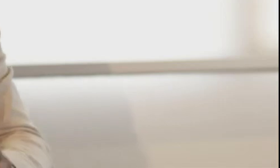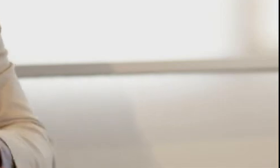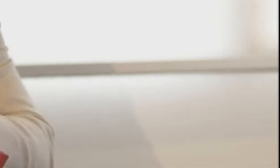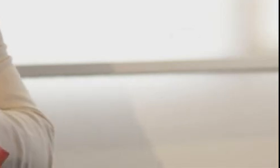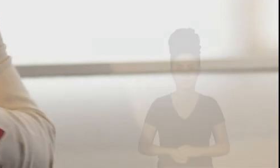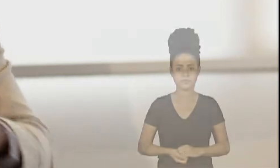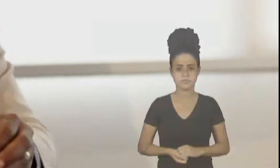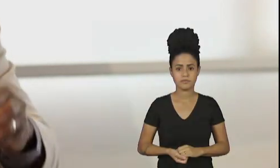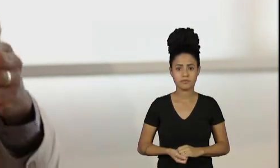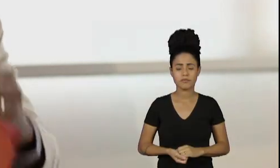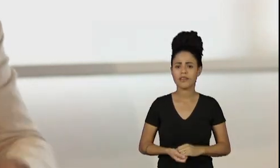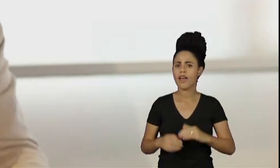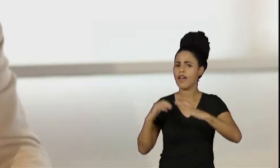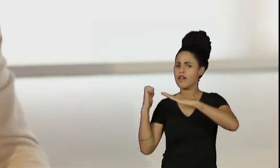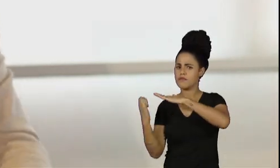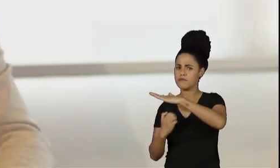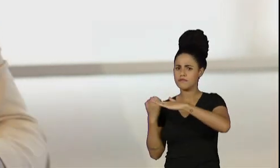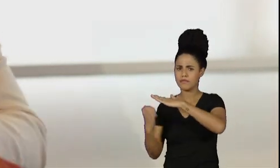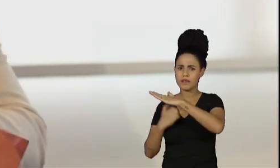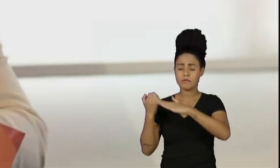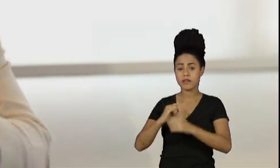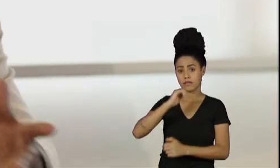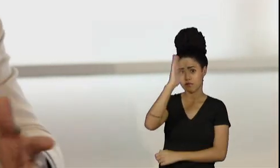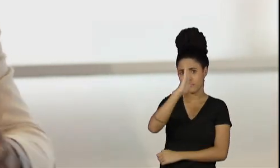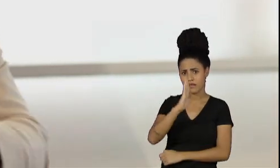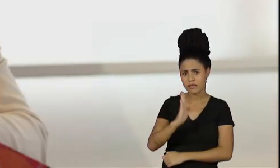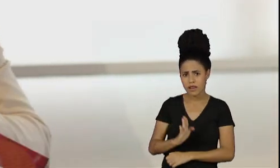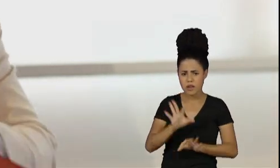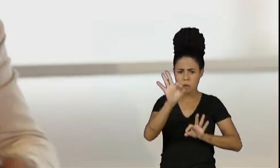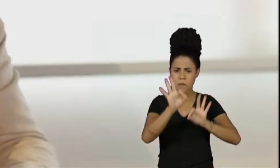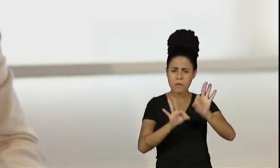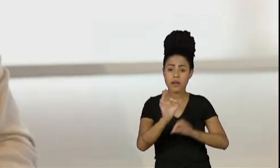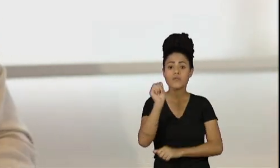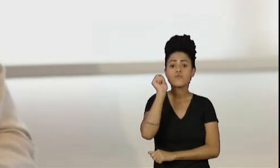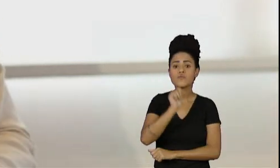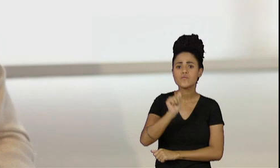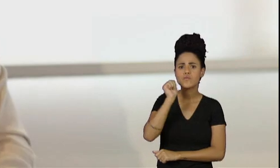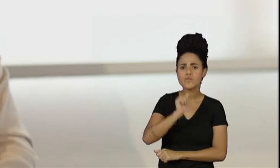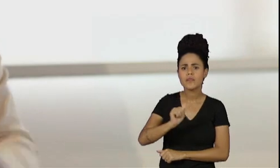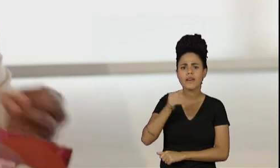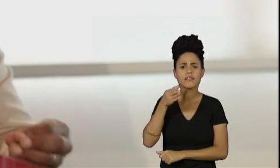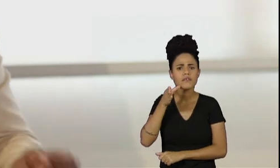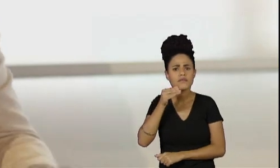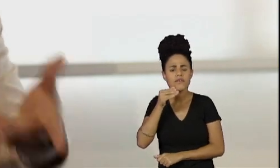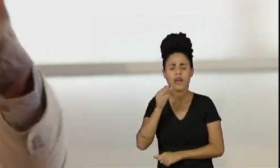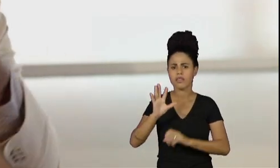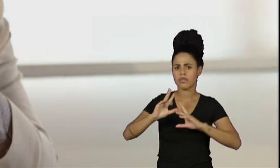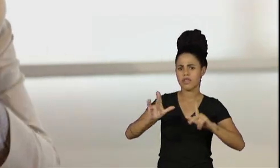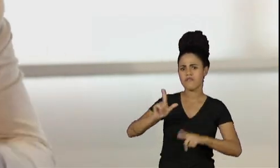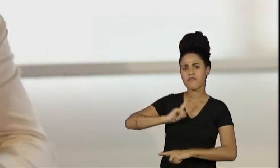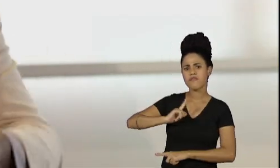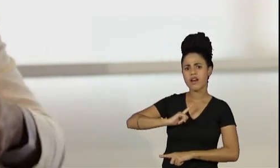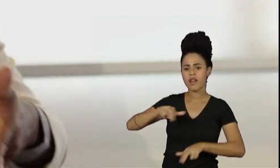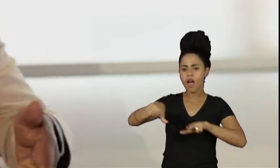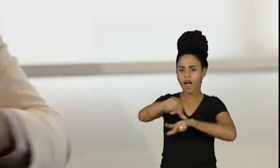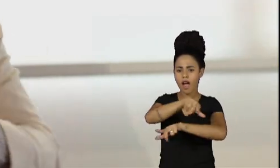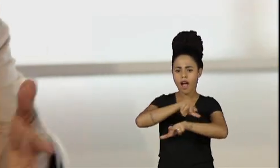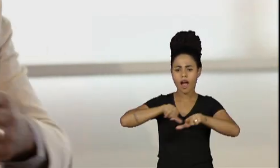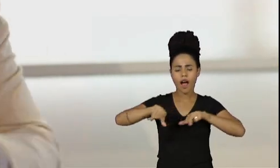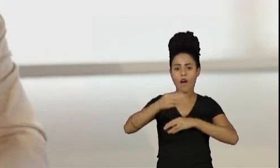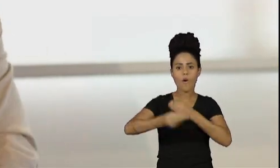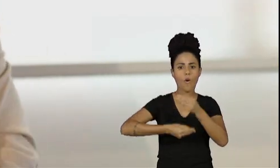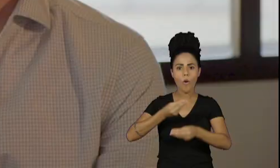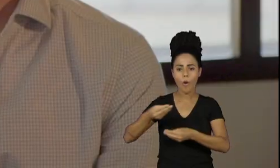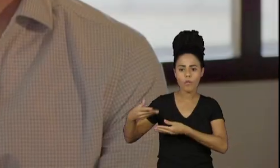Atento, uma empresa genuinamente brasileira, com tantas mulheres, com tantos funcionários. Como é que a diversidade chegou e está